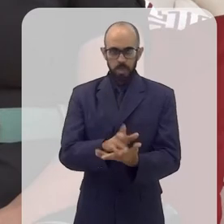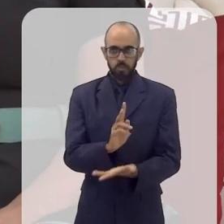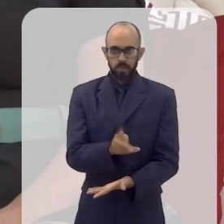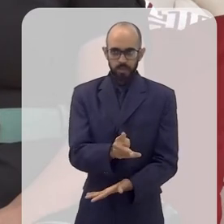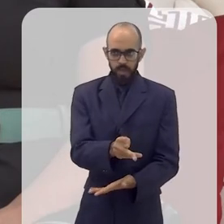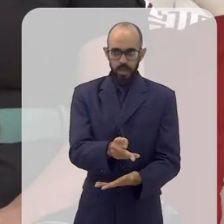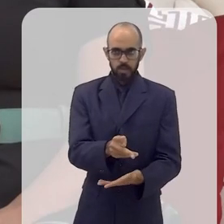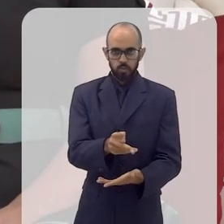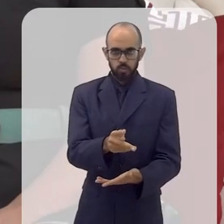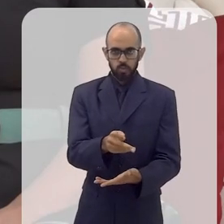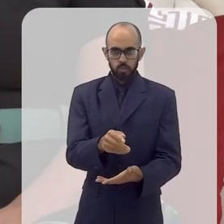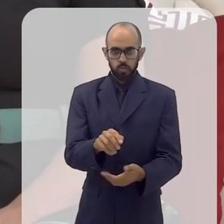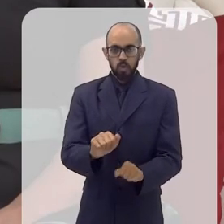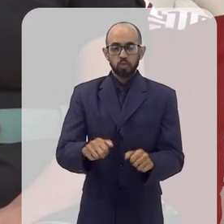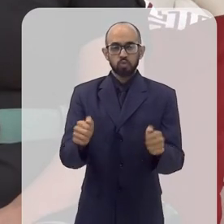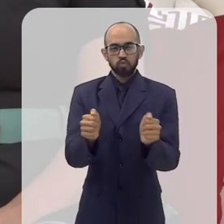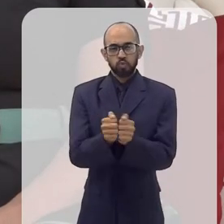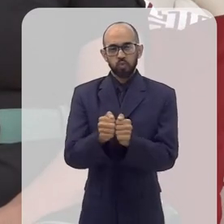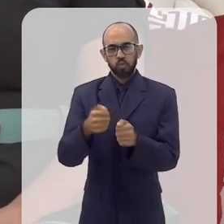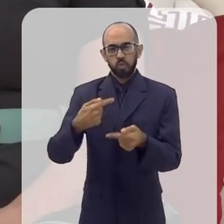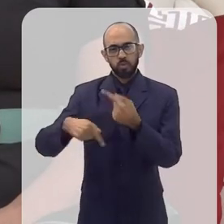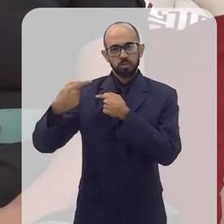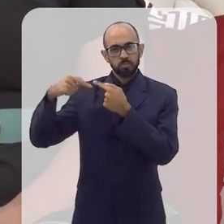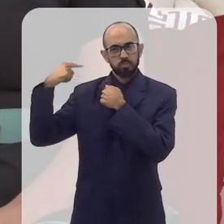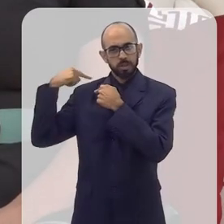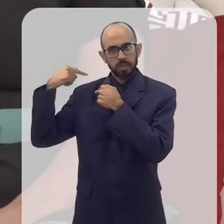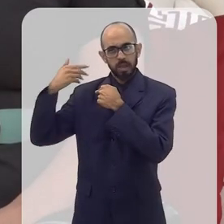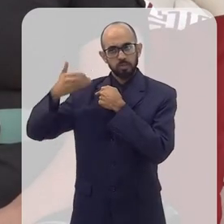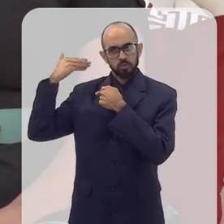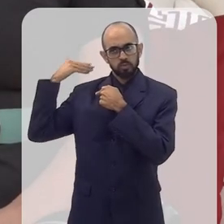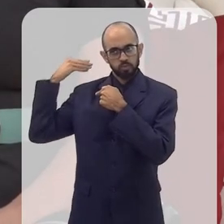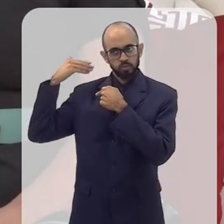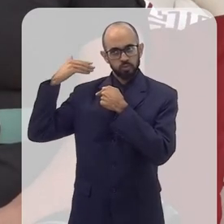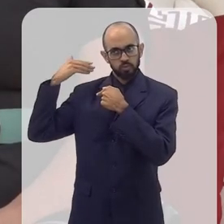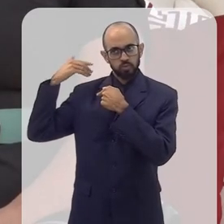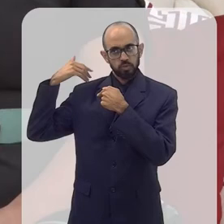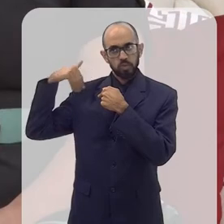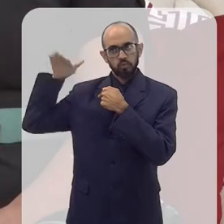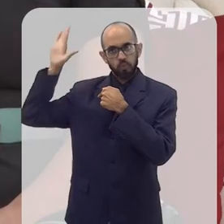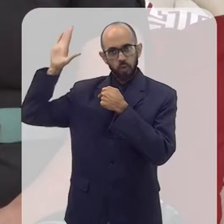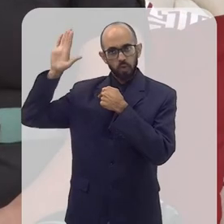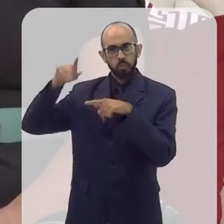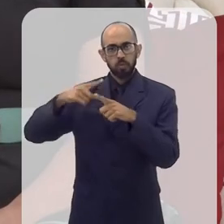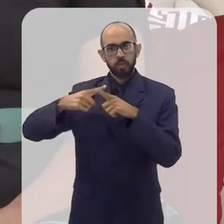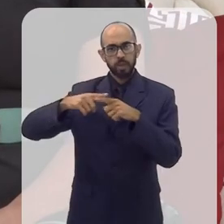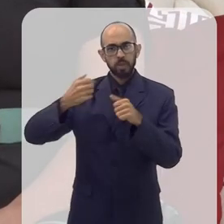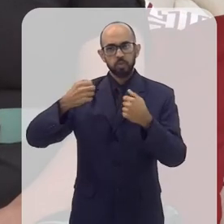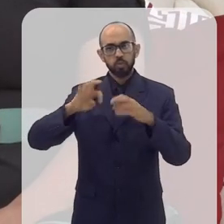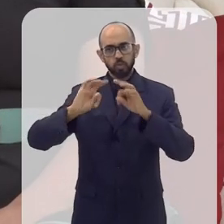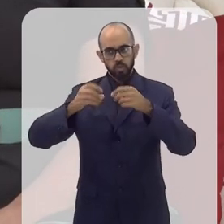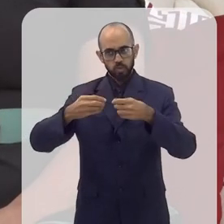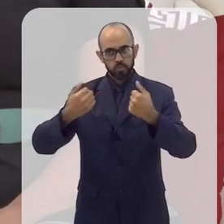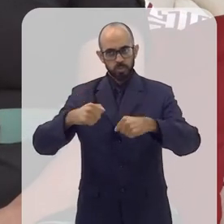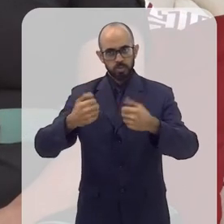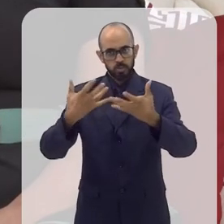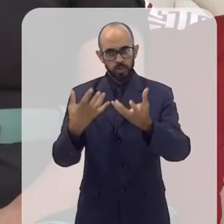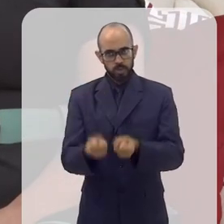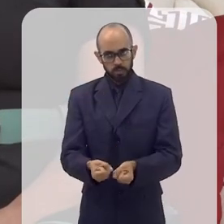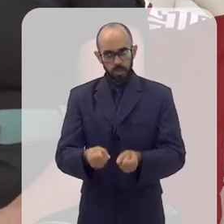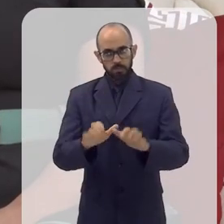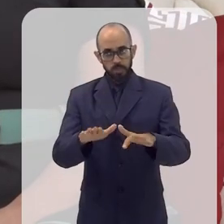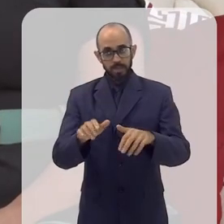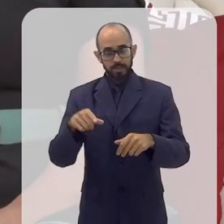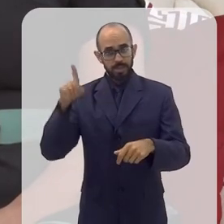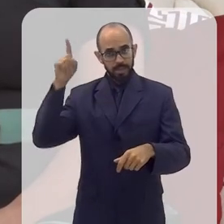do casamento eterno, por estes antepassados que já se foram. Porque certo. Todos precisam receber essas ordenanças. Mas como